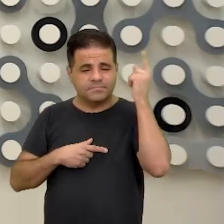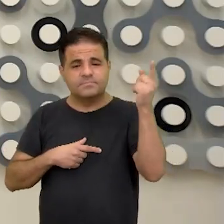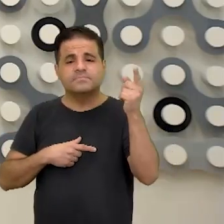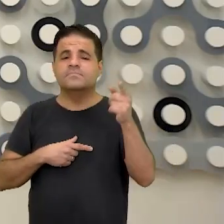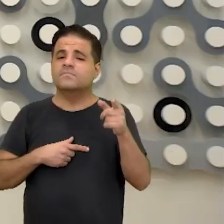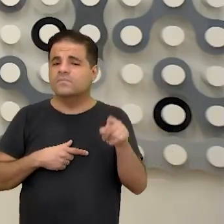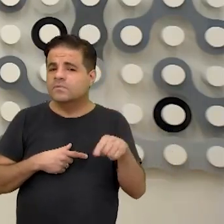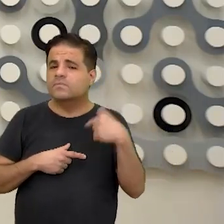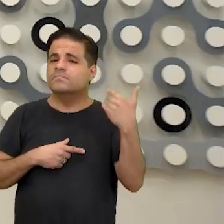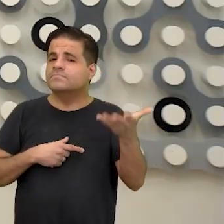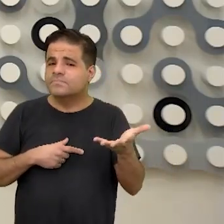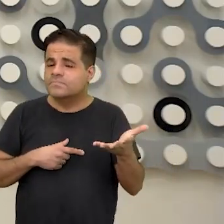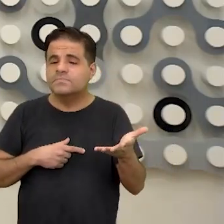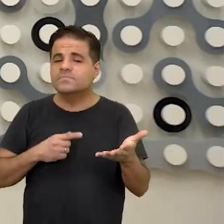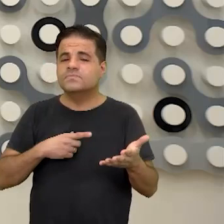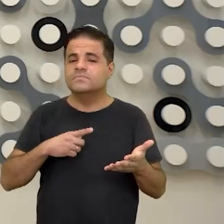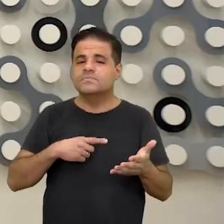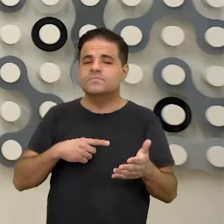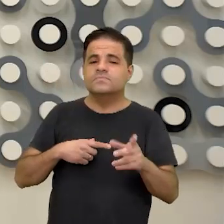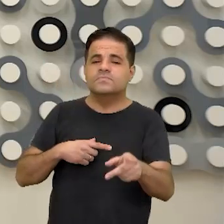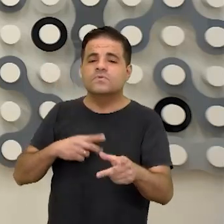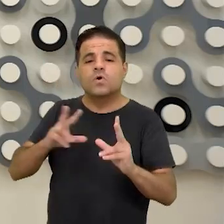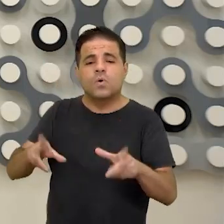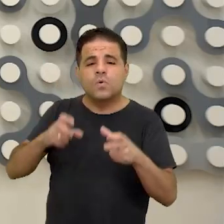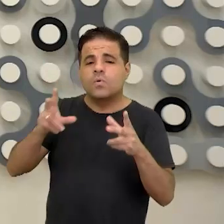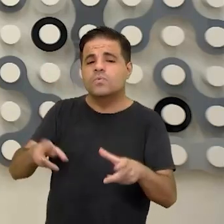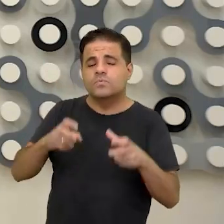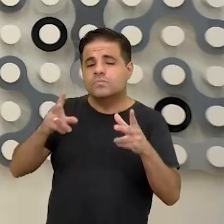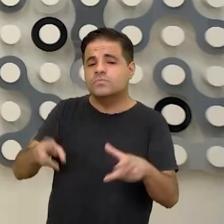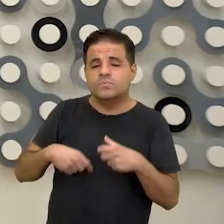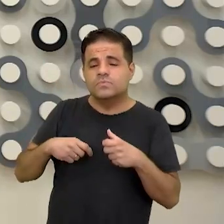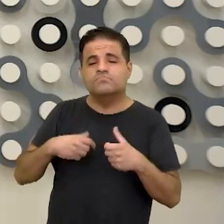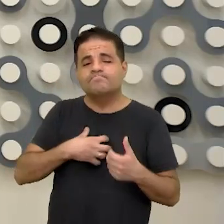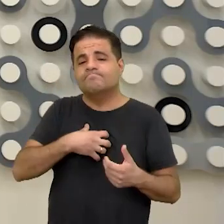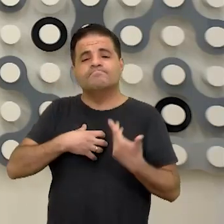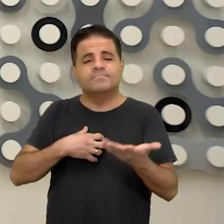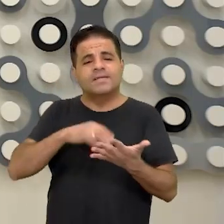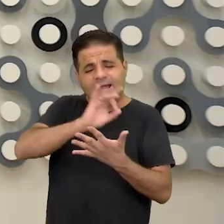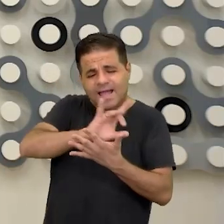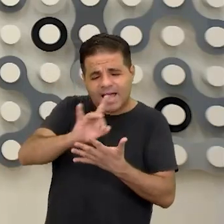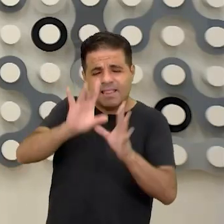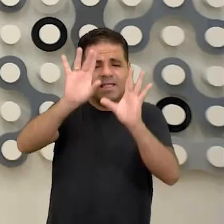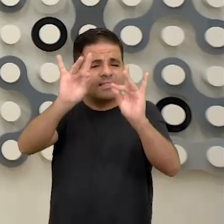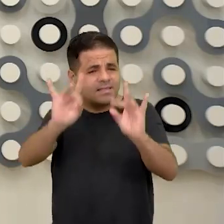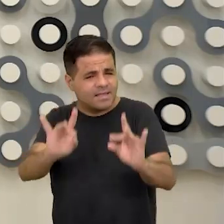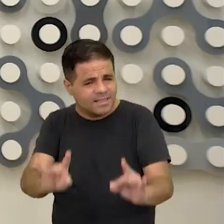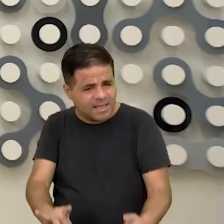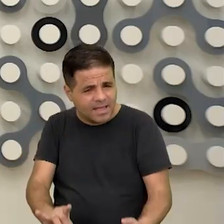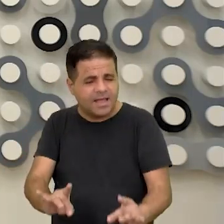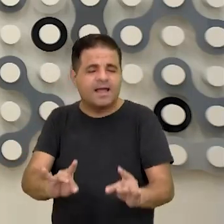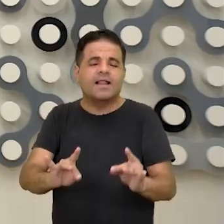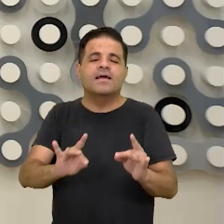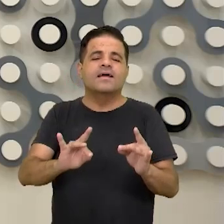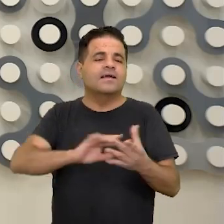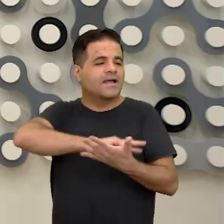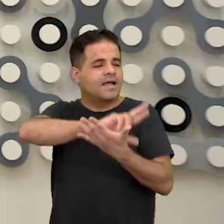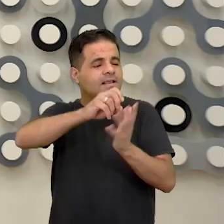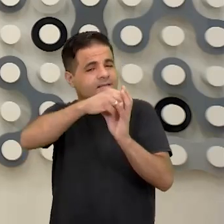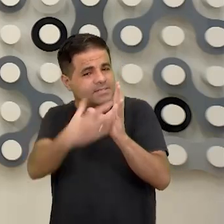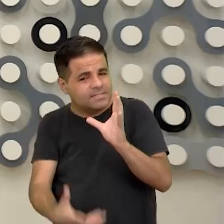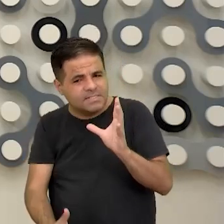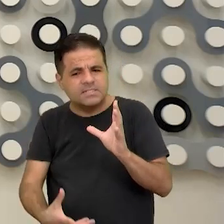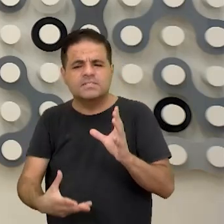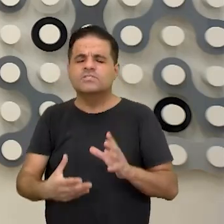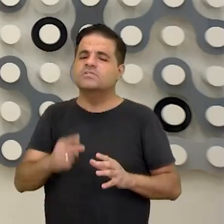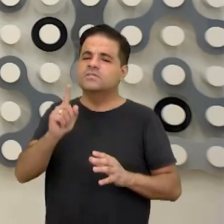estão assistindo, pensem aí, aquilo que você consome na televisão, cada detalhe, cada